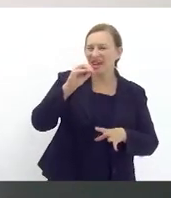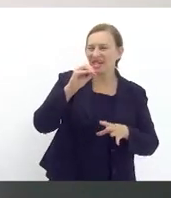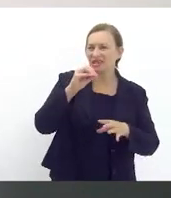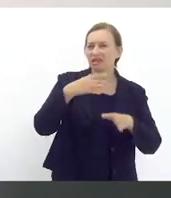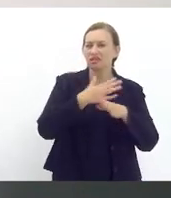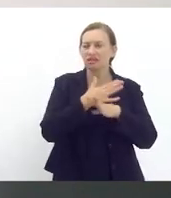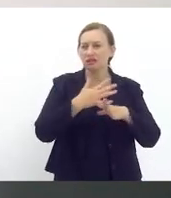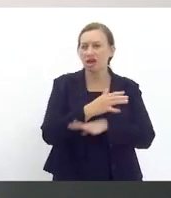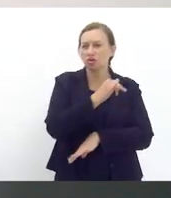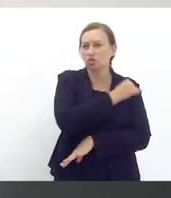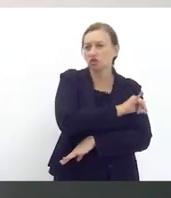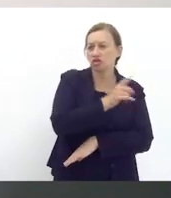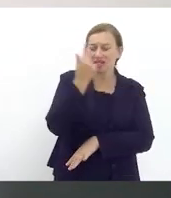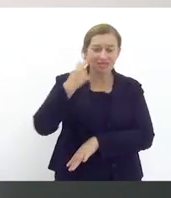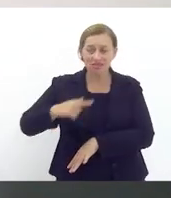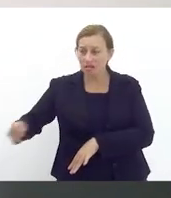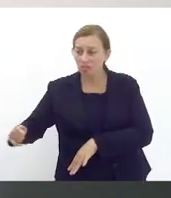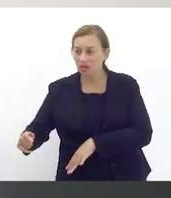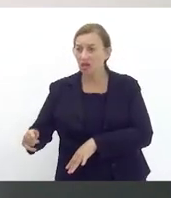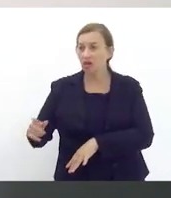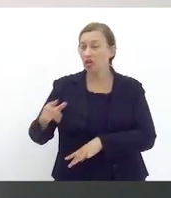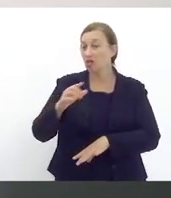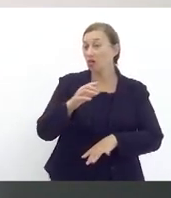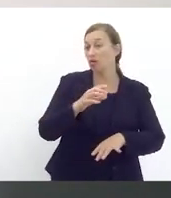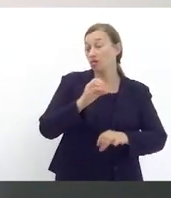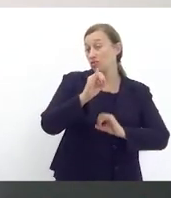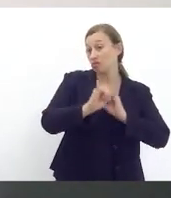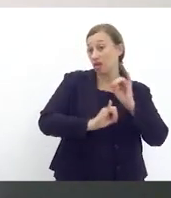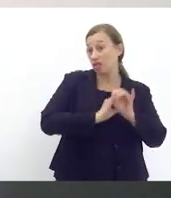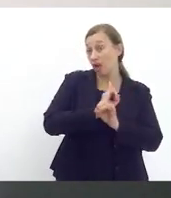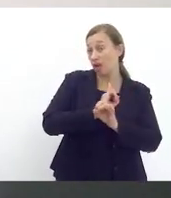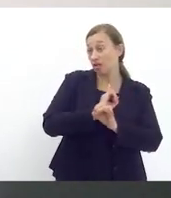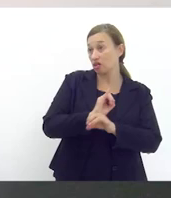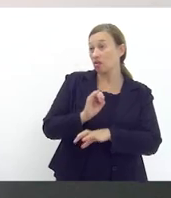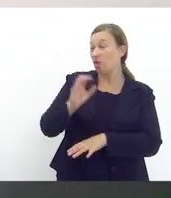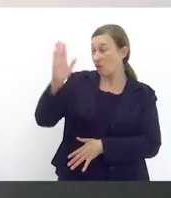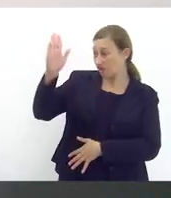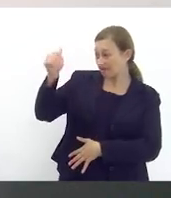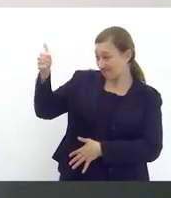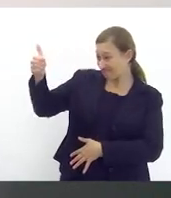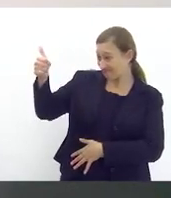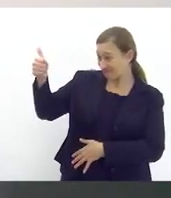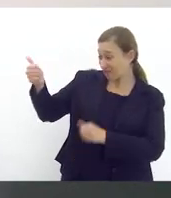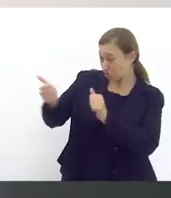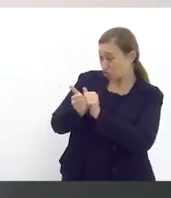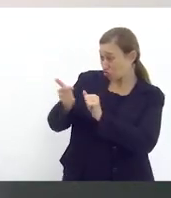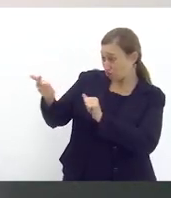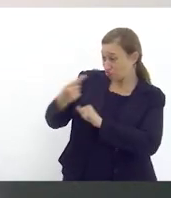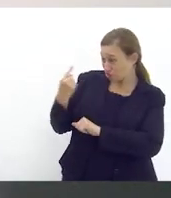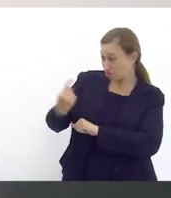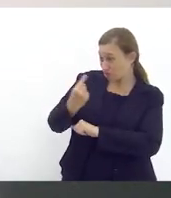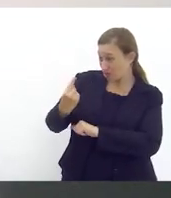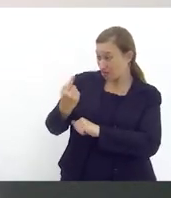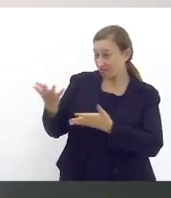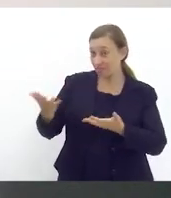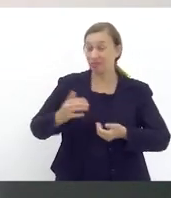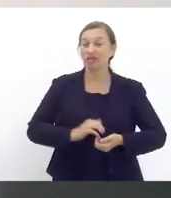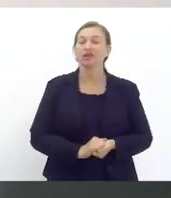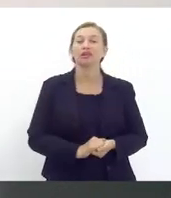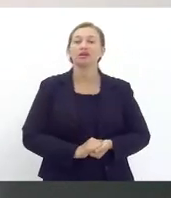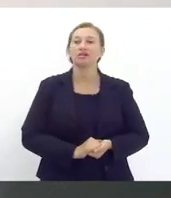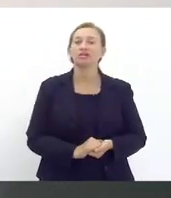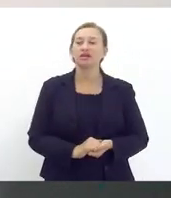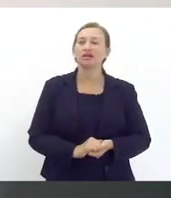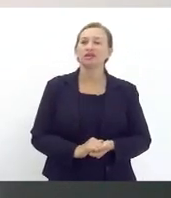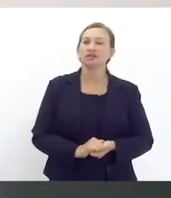do Rio de Janeiro essa semana de modo online Ó lá tá o joinha ali junto que estava participando E ajudando a mobilizar essa reunião